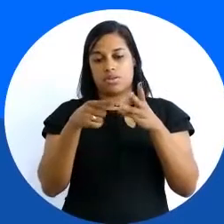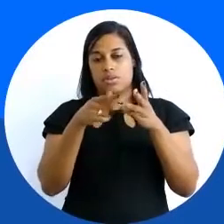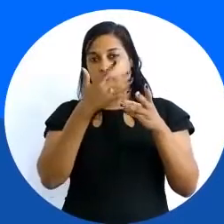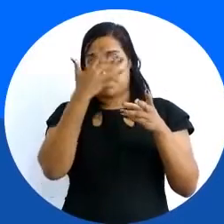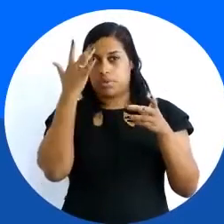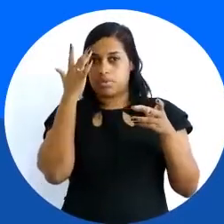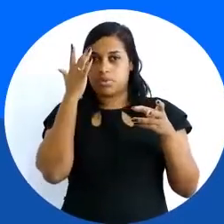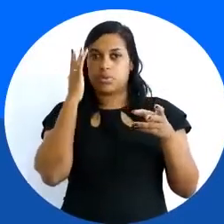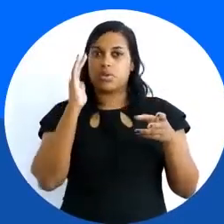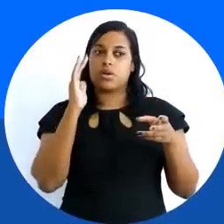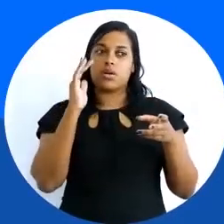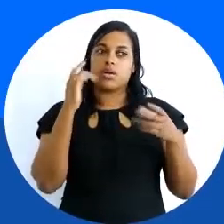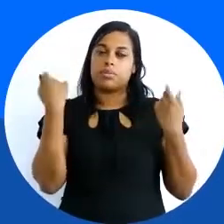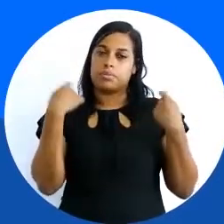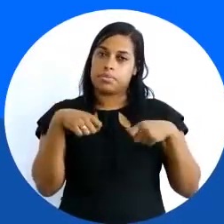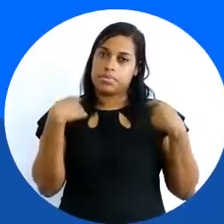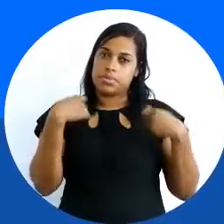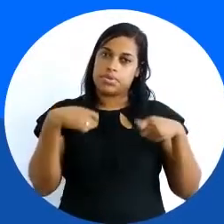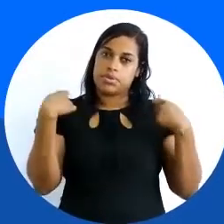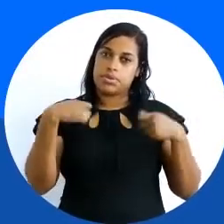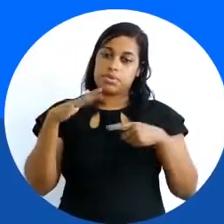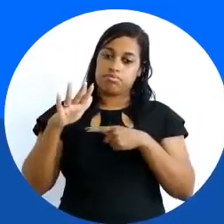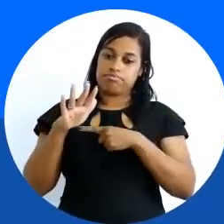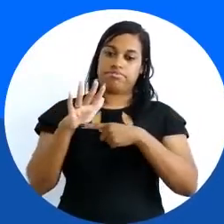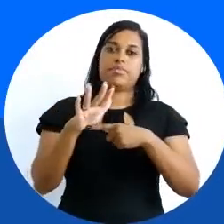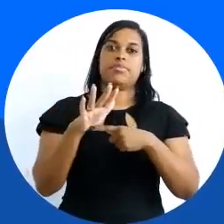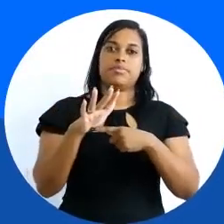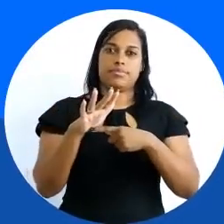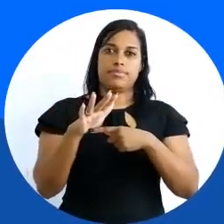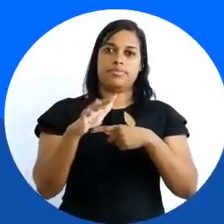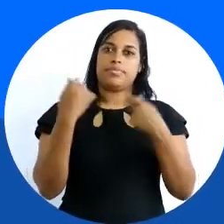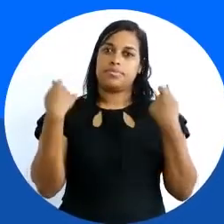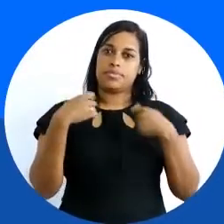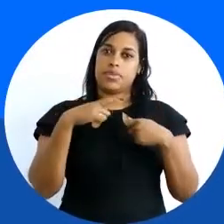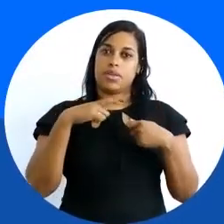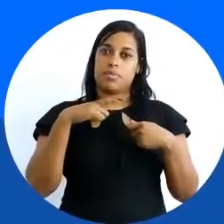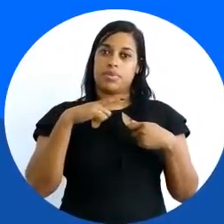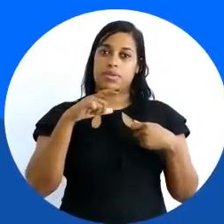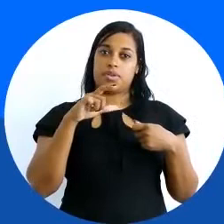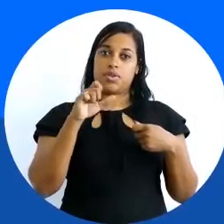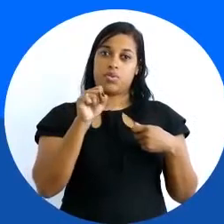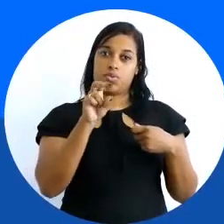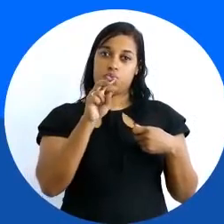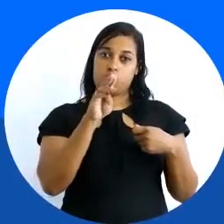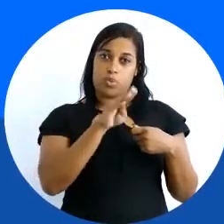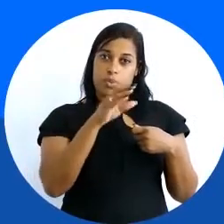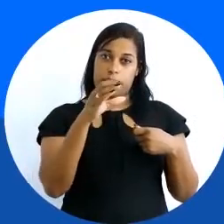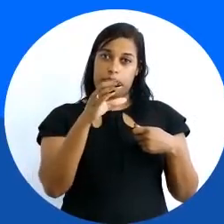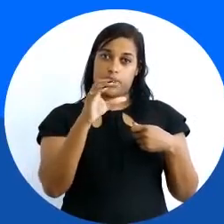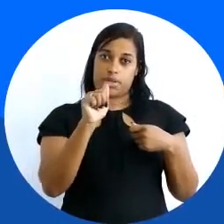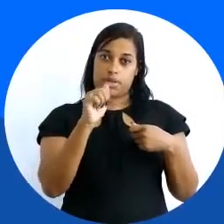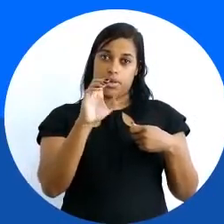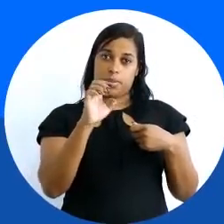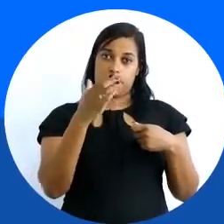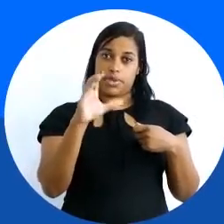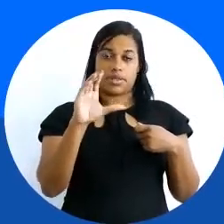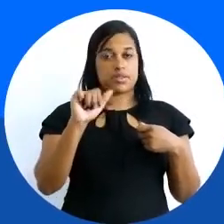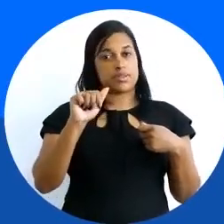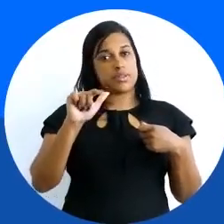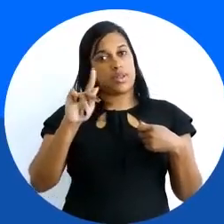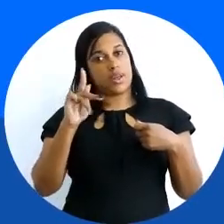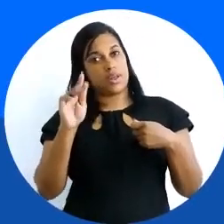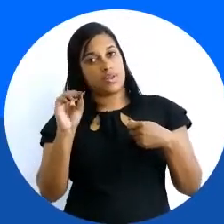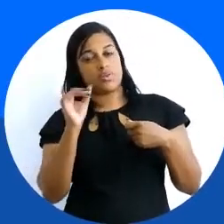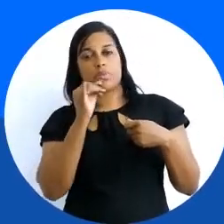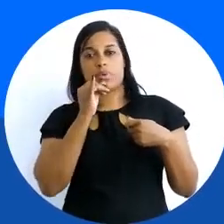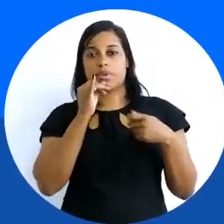uma pessoa. Então, ela vai ter o destaque. A gente vai ter o subcabeçalho, que vai ser um aspecto, por exemplo,